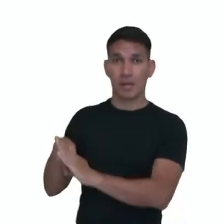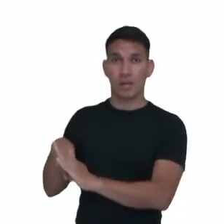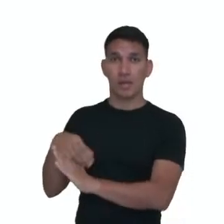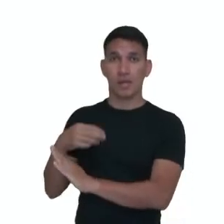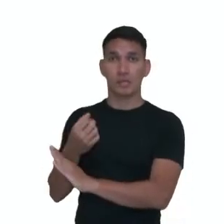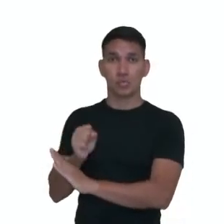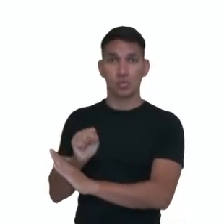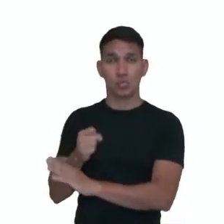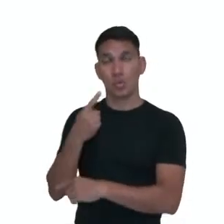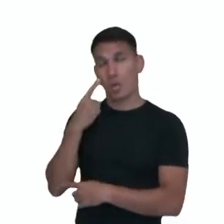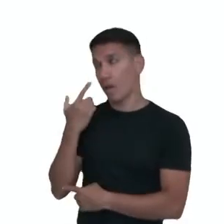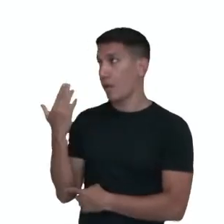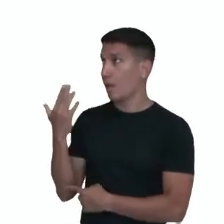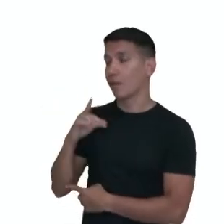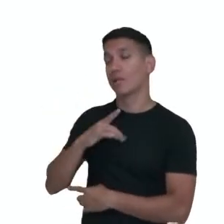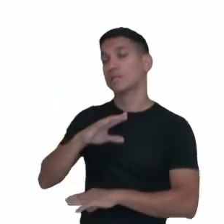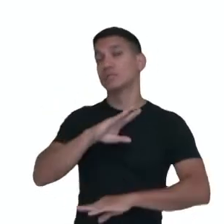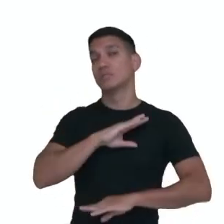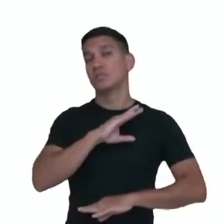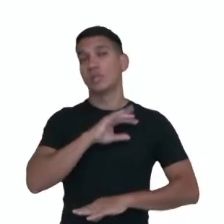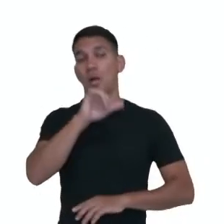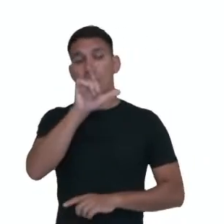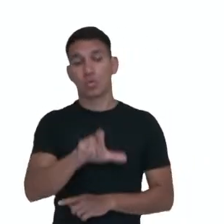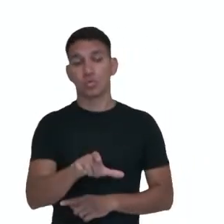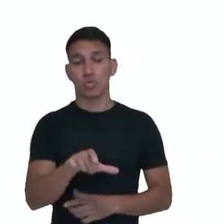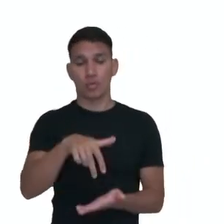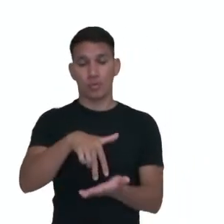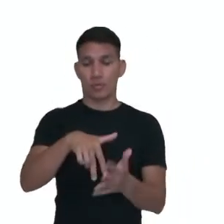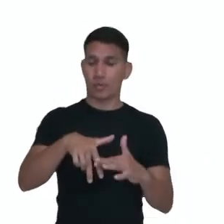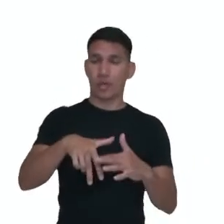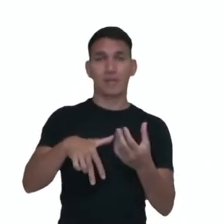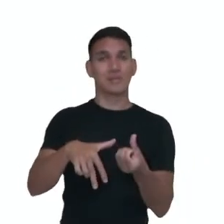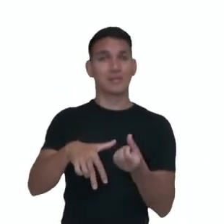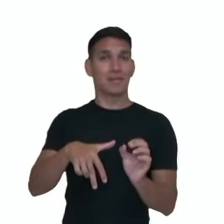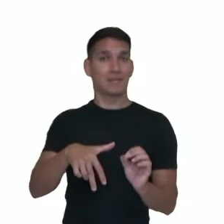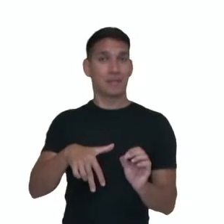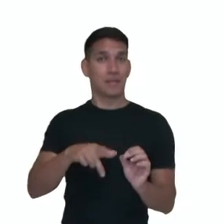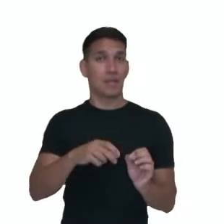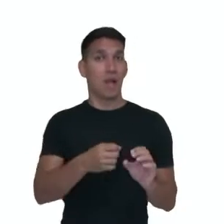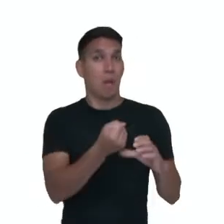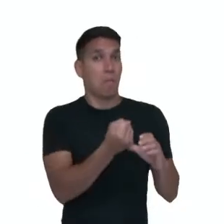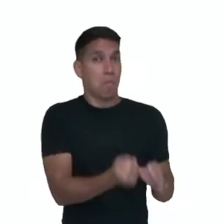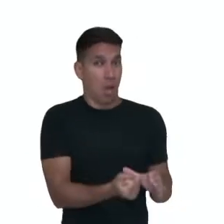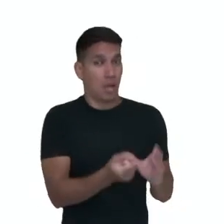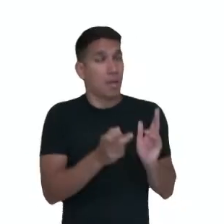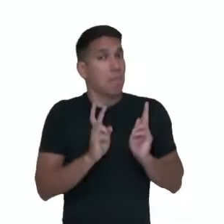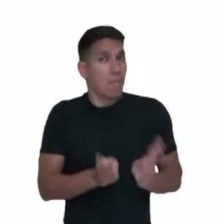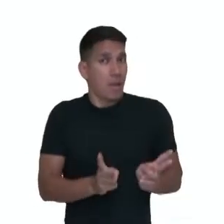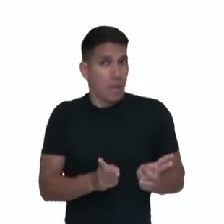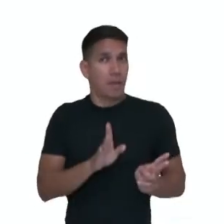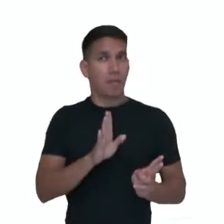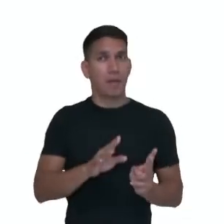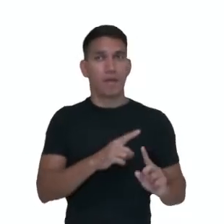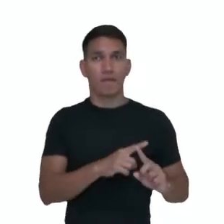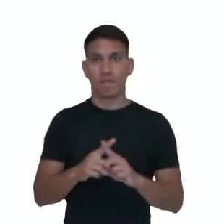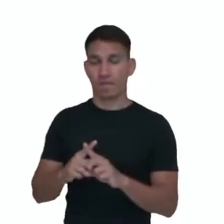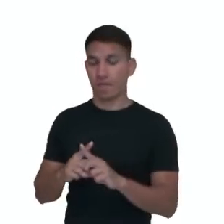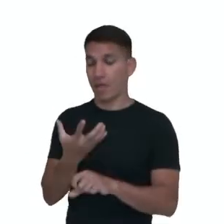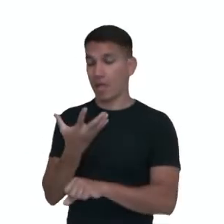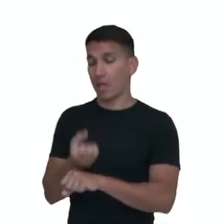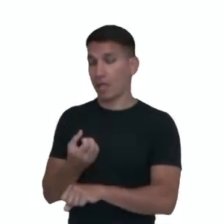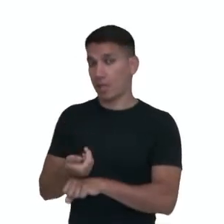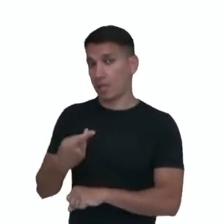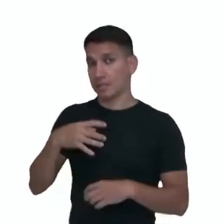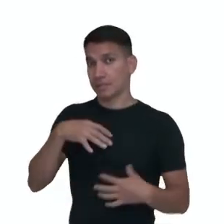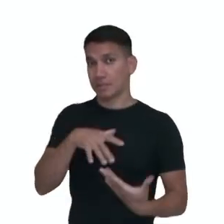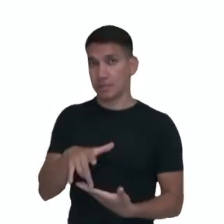ó. Então, a gente tem uma pessoa de 60 quilos, a massa é a mesma. Então, a massa multiplicada pela gravidade da Terra, que é 10, ela tem um